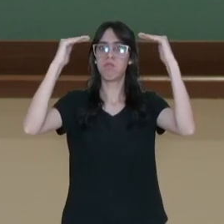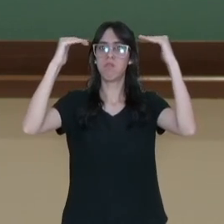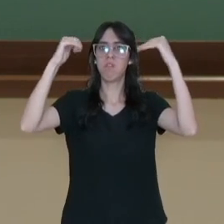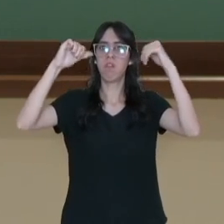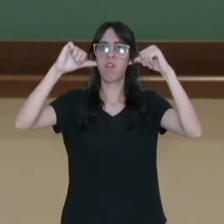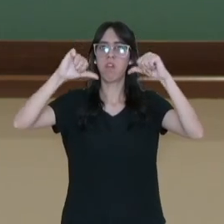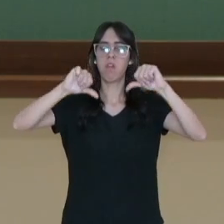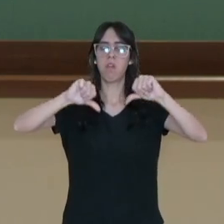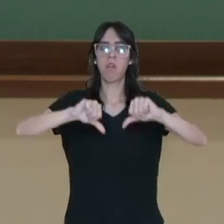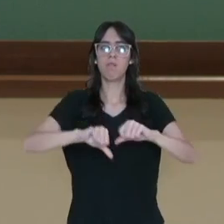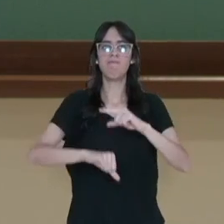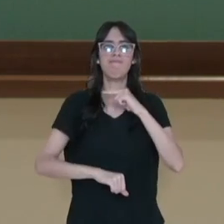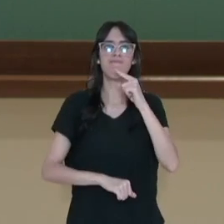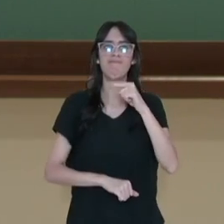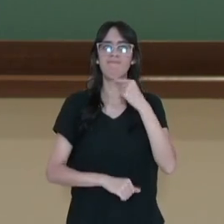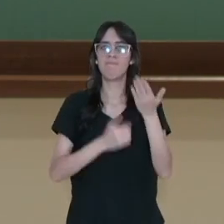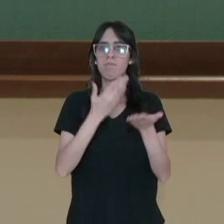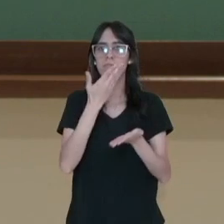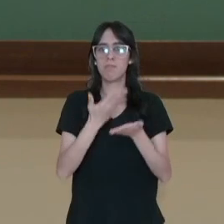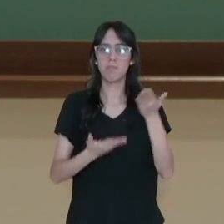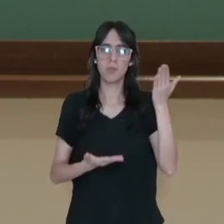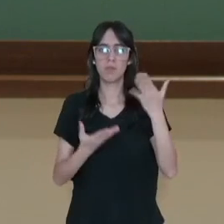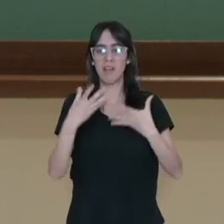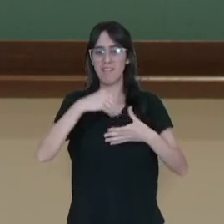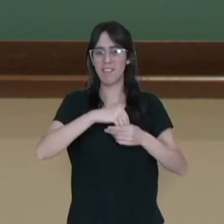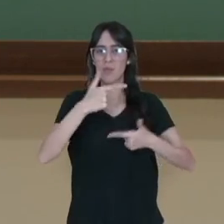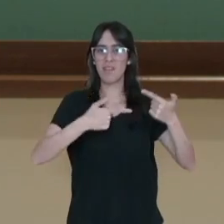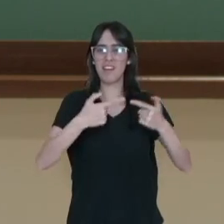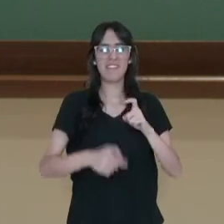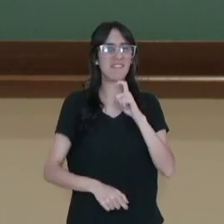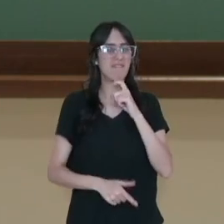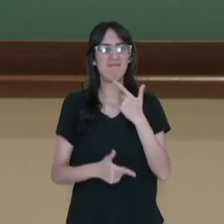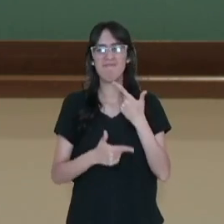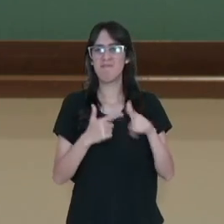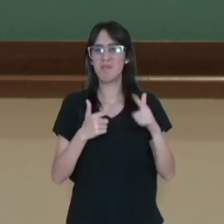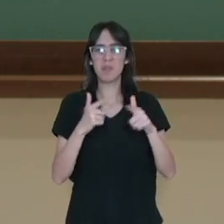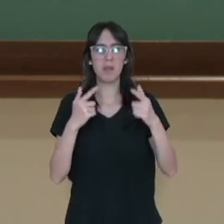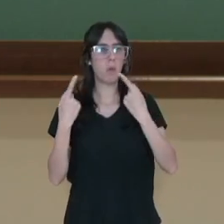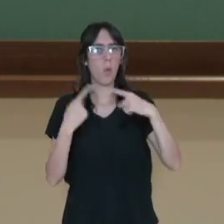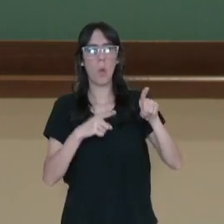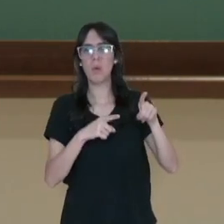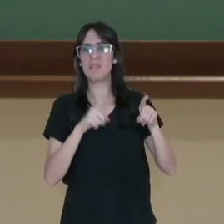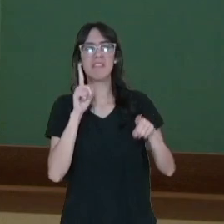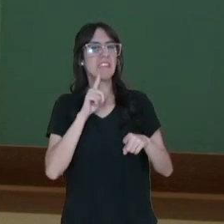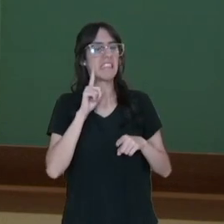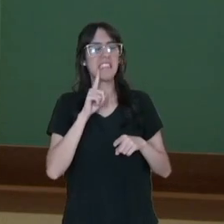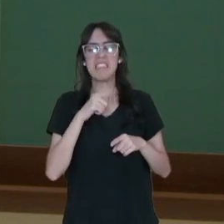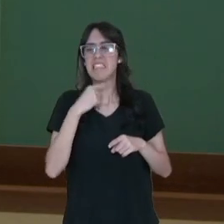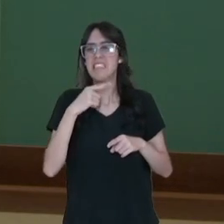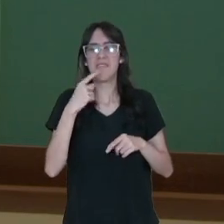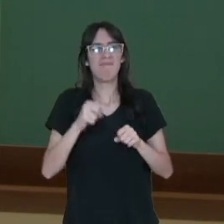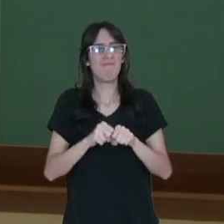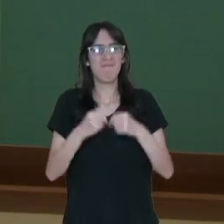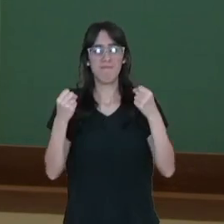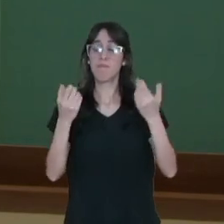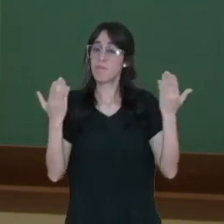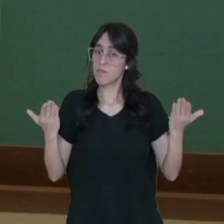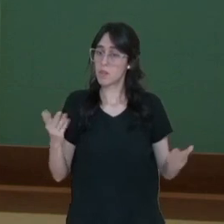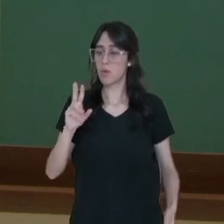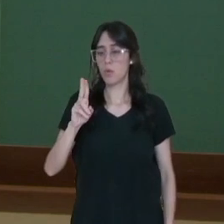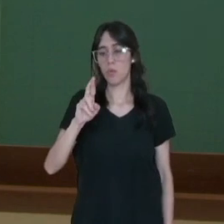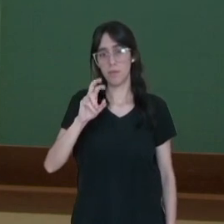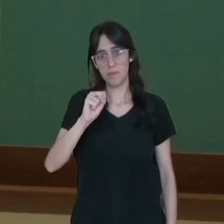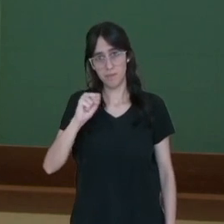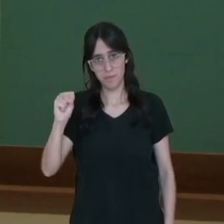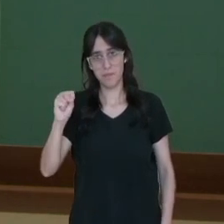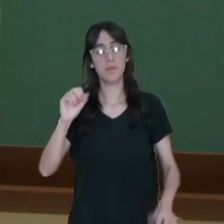mais fazer frente dentro da Guerra Fria aos Estados Unidos. Então a questão para você era, o fim da União Soviética marcou o